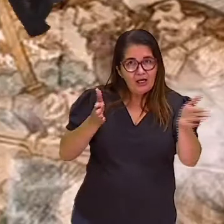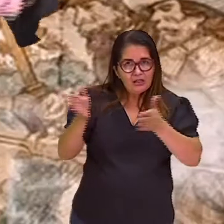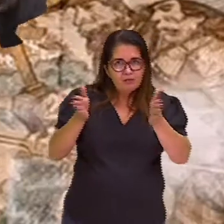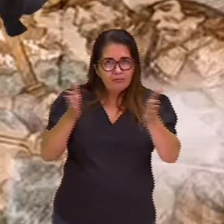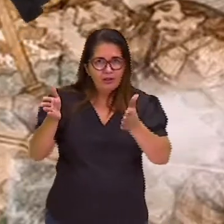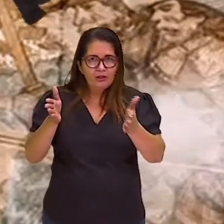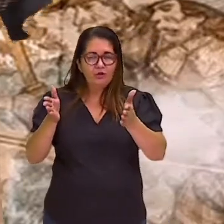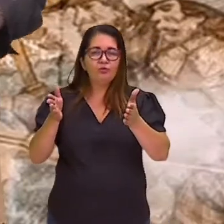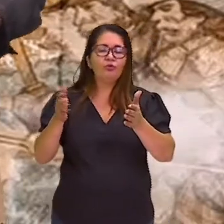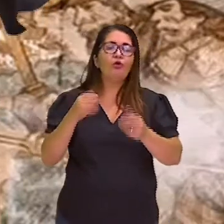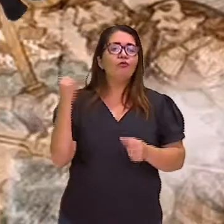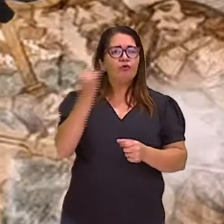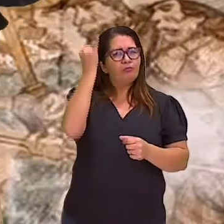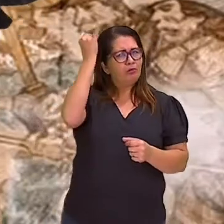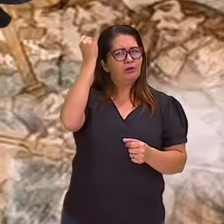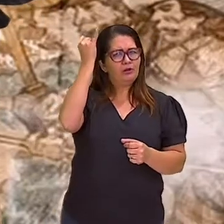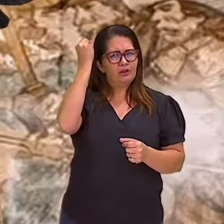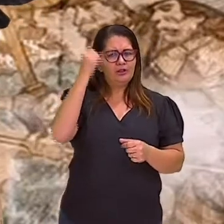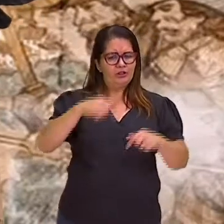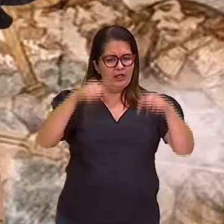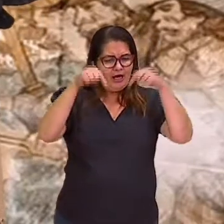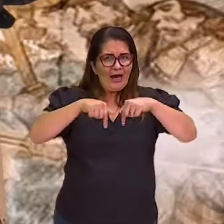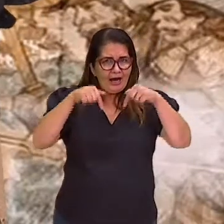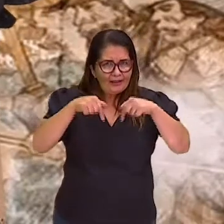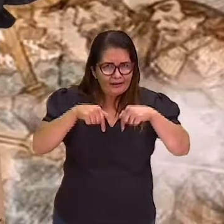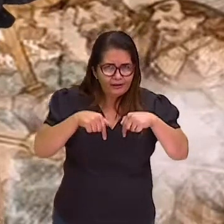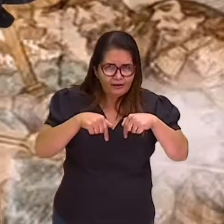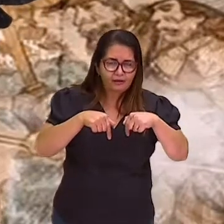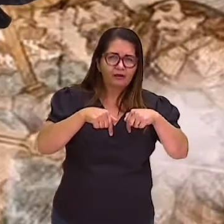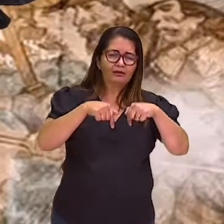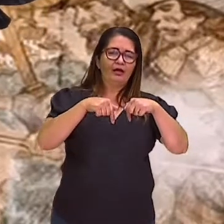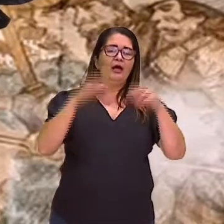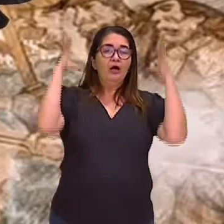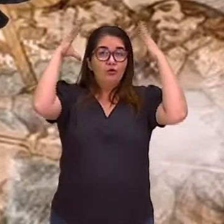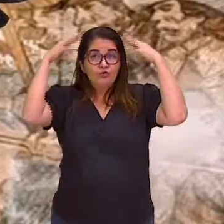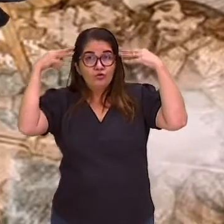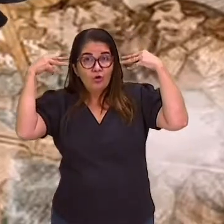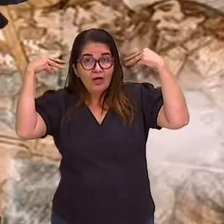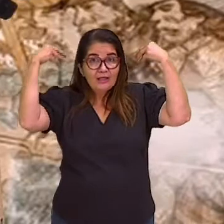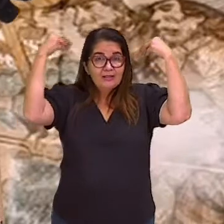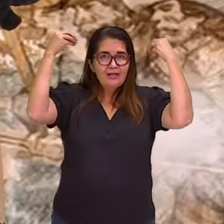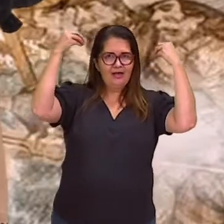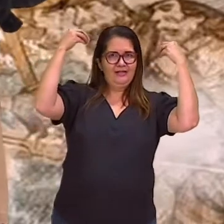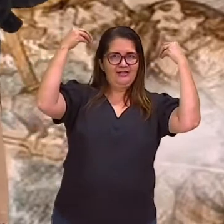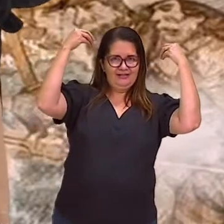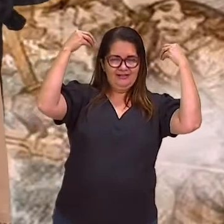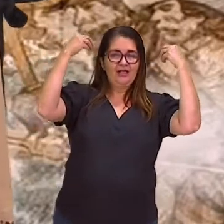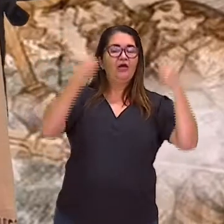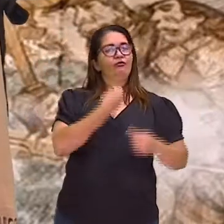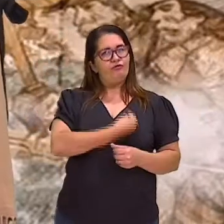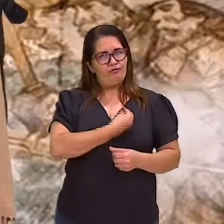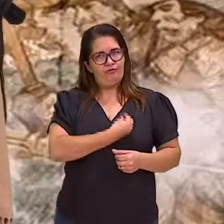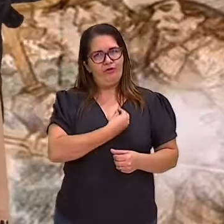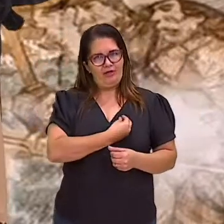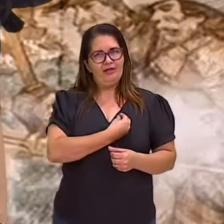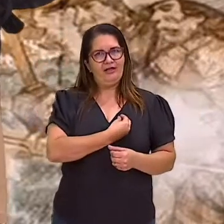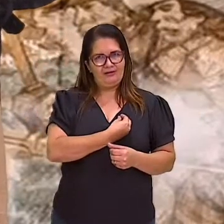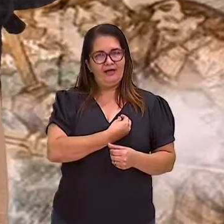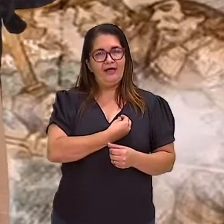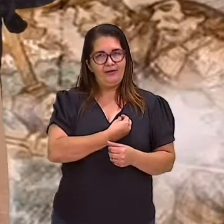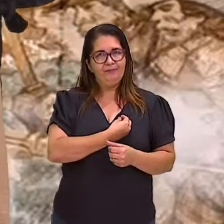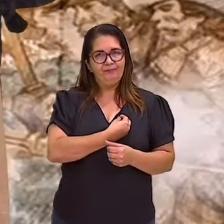dos holandeses no Nordeste, aqui no Brasil. Maurício realizou inúmeras ações para o desenvolvimento